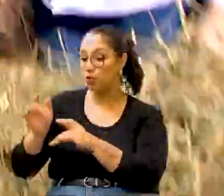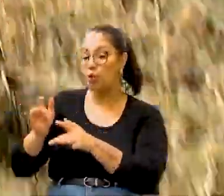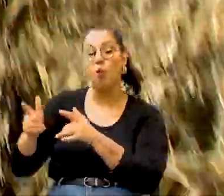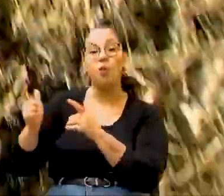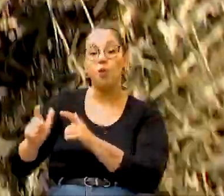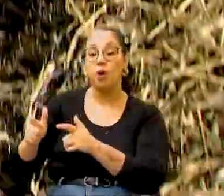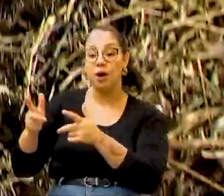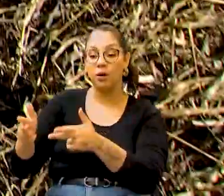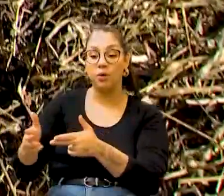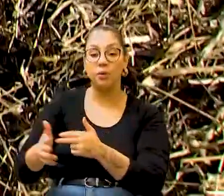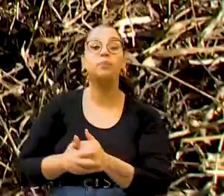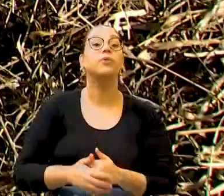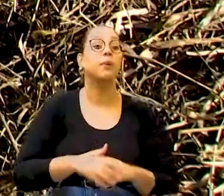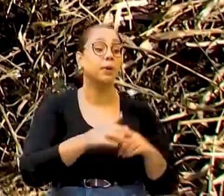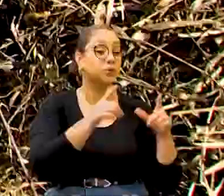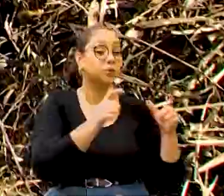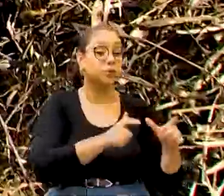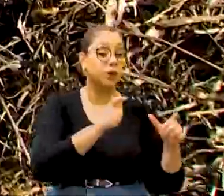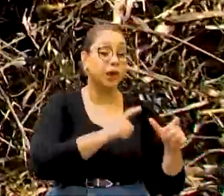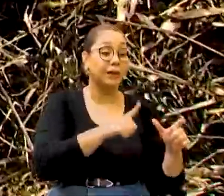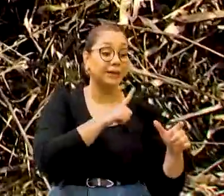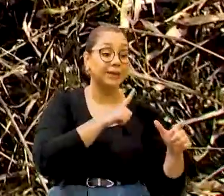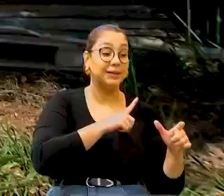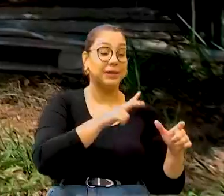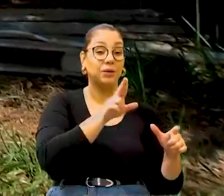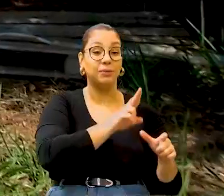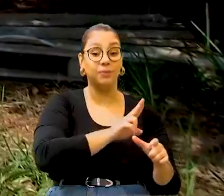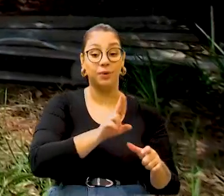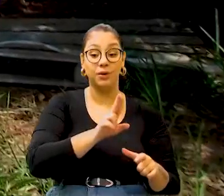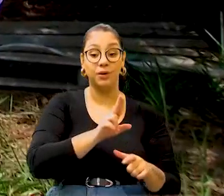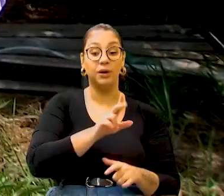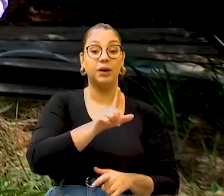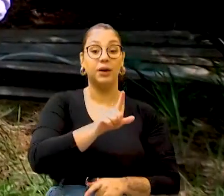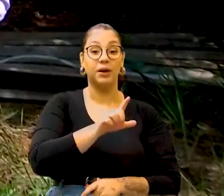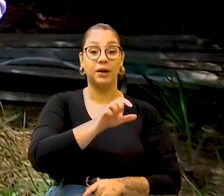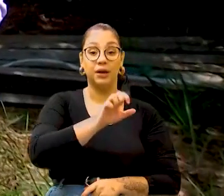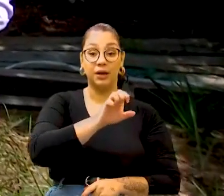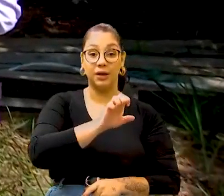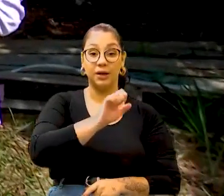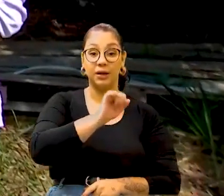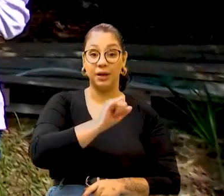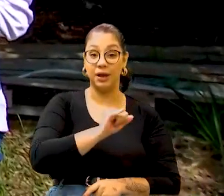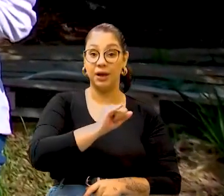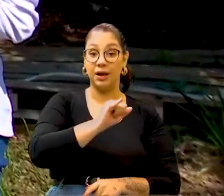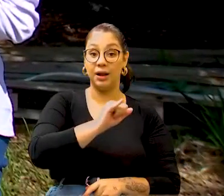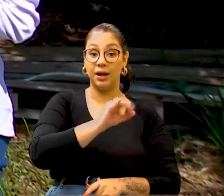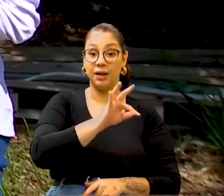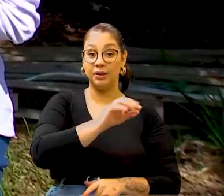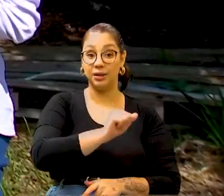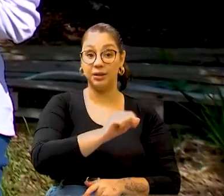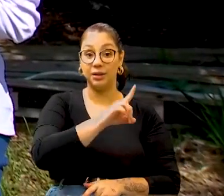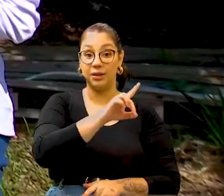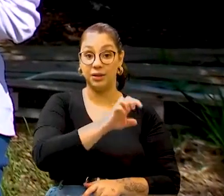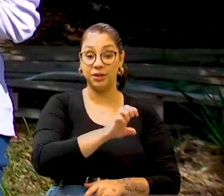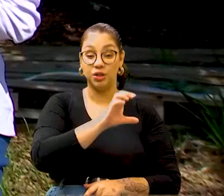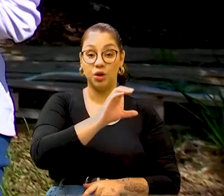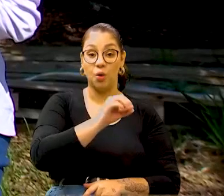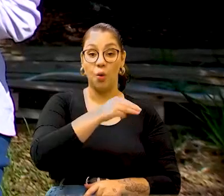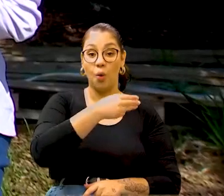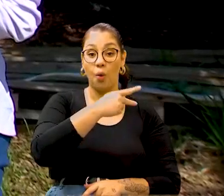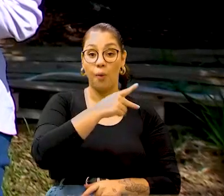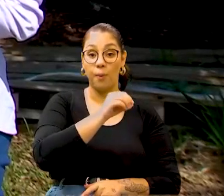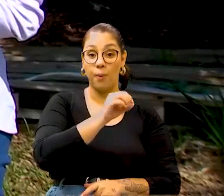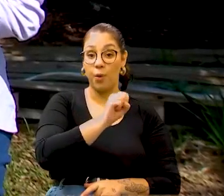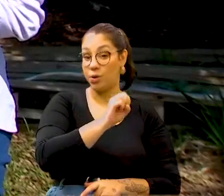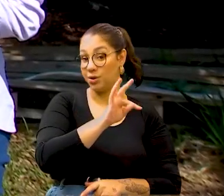lugar? Exatamente, mas a gente chama esse local onde acontece a compostagem de leira de compostagem aqui pra gente